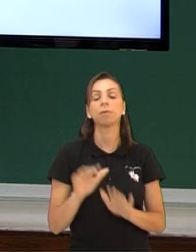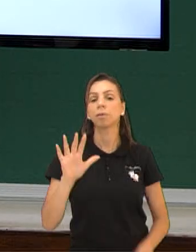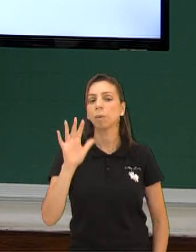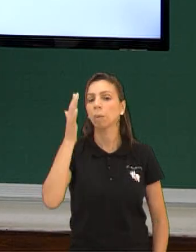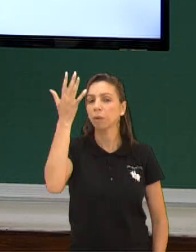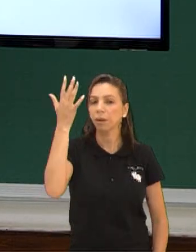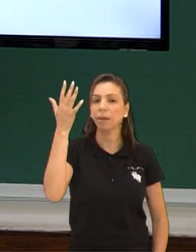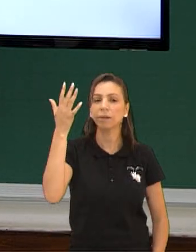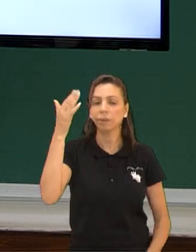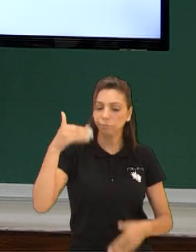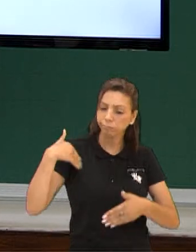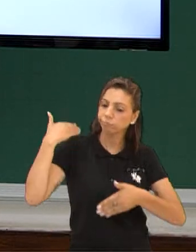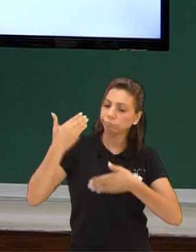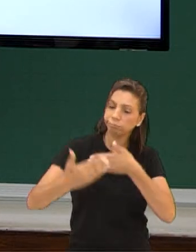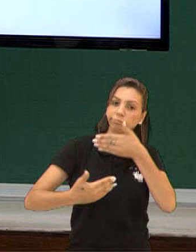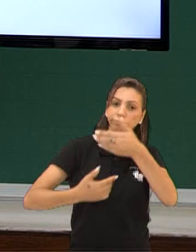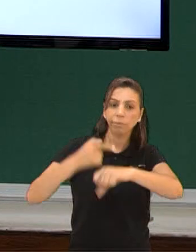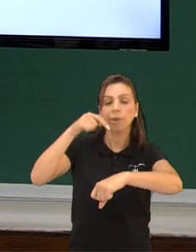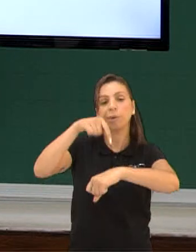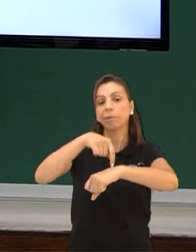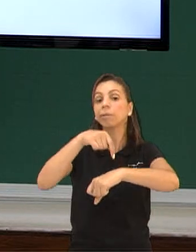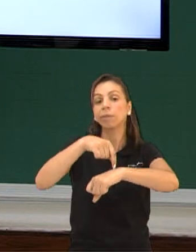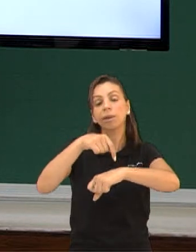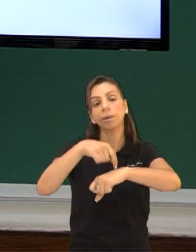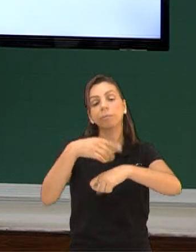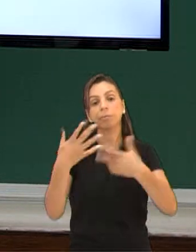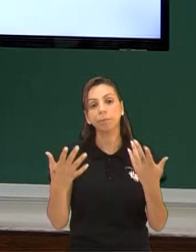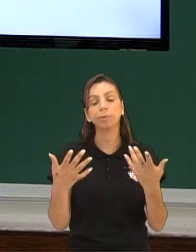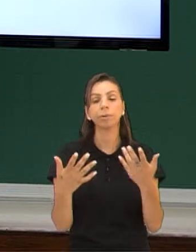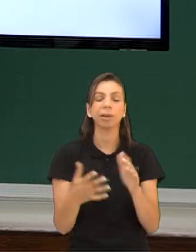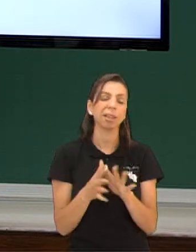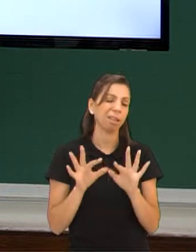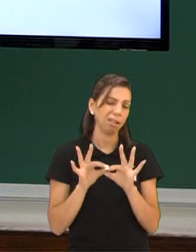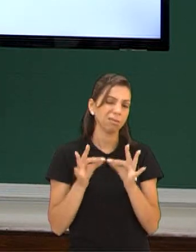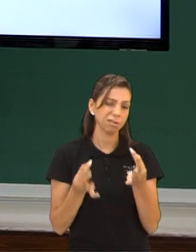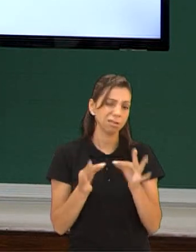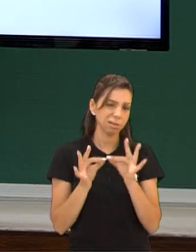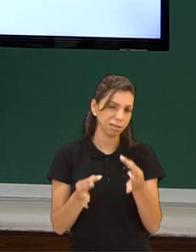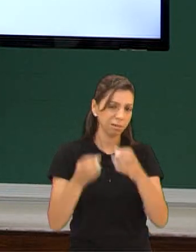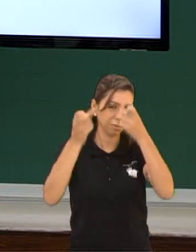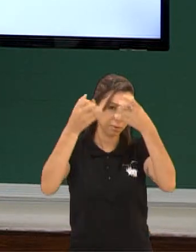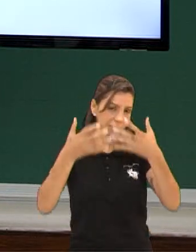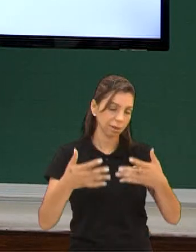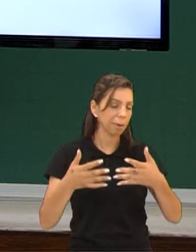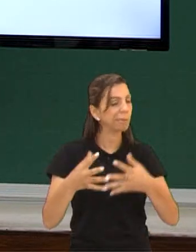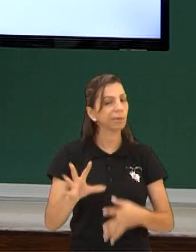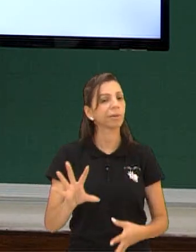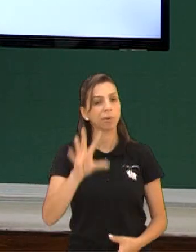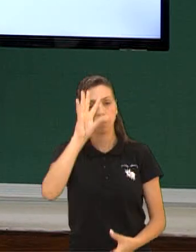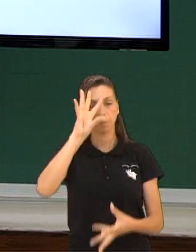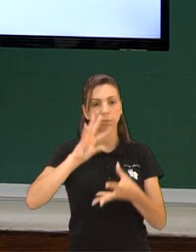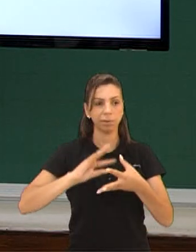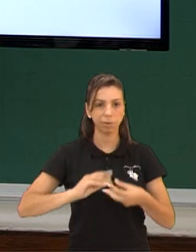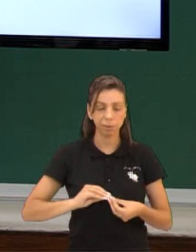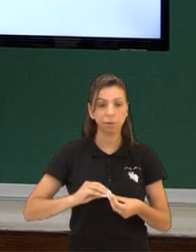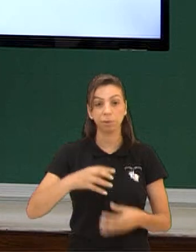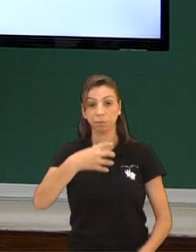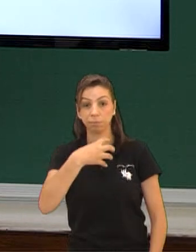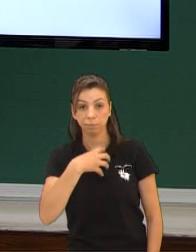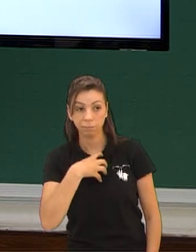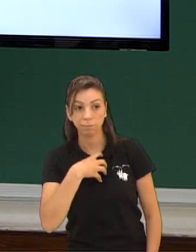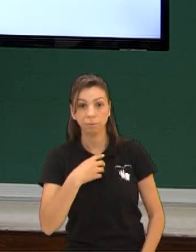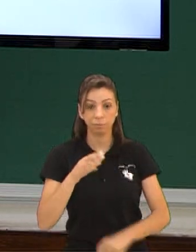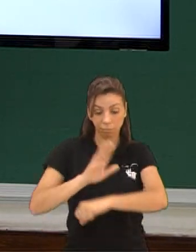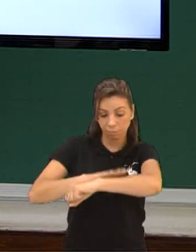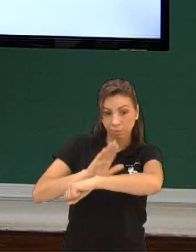se sucedem, e isso seria o tempo, de certa forma, né? De forma bem simplória, colocando para vocês, para que a gente entenda que a nossa